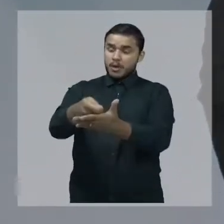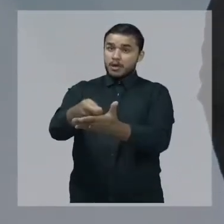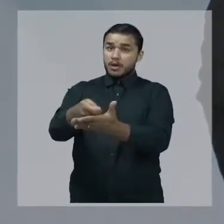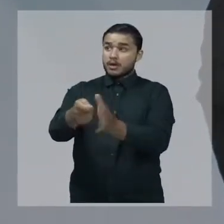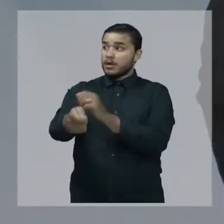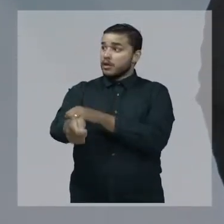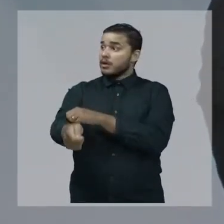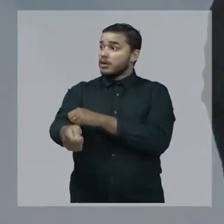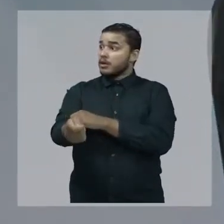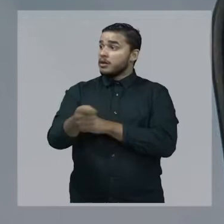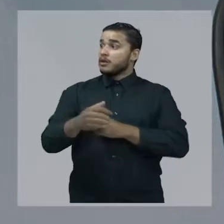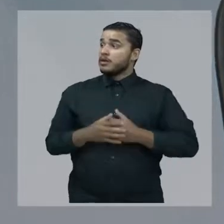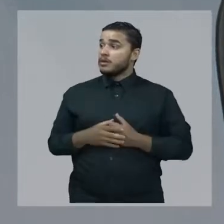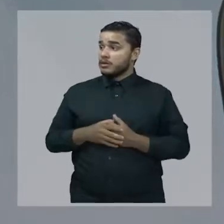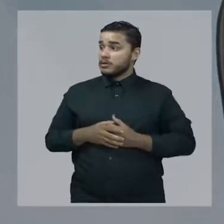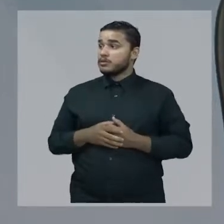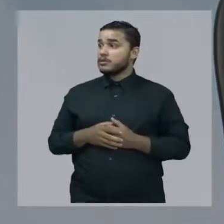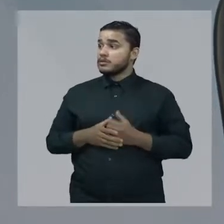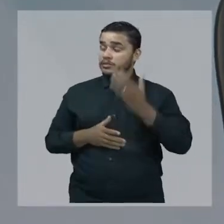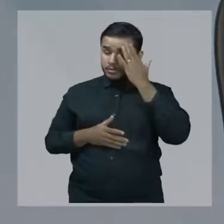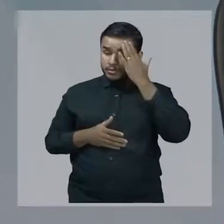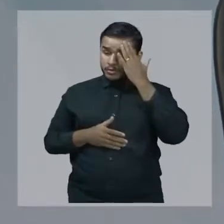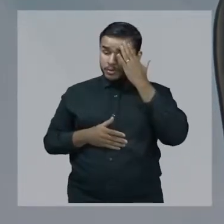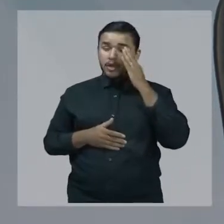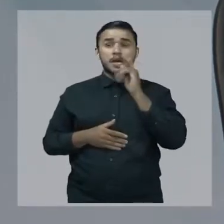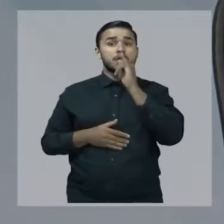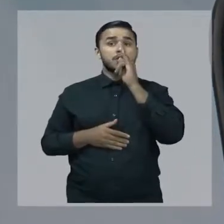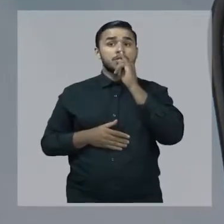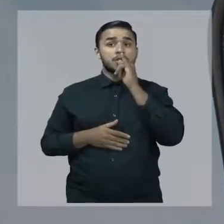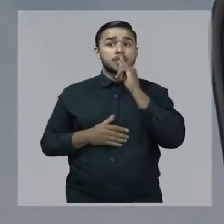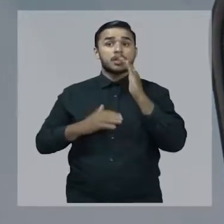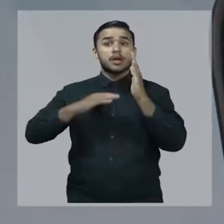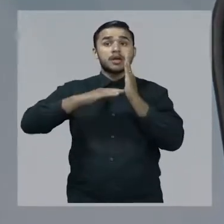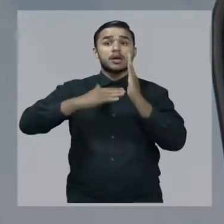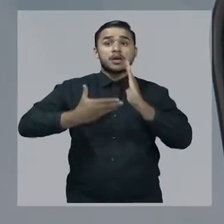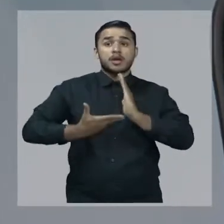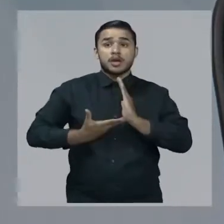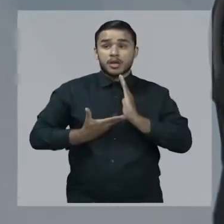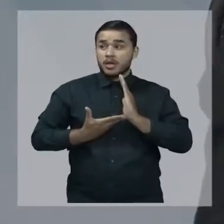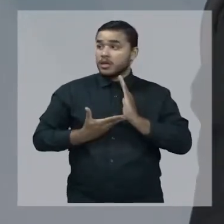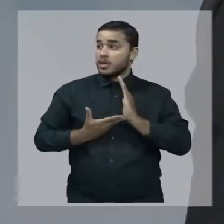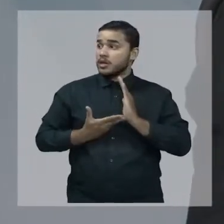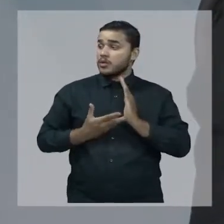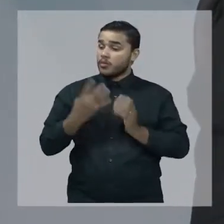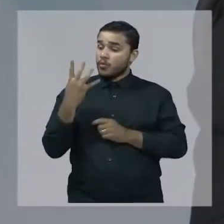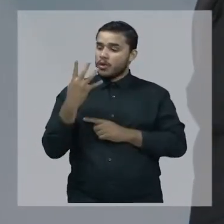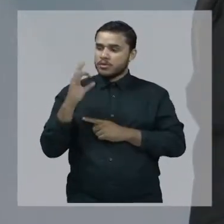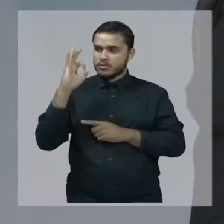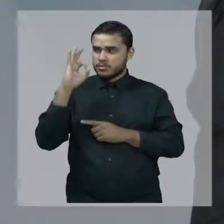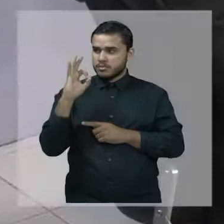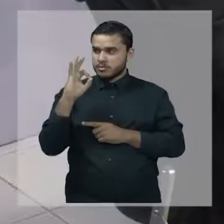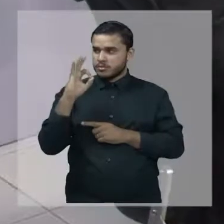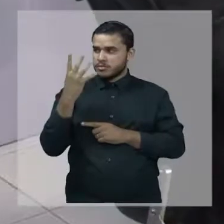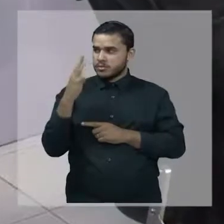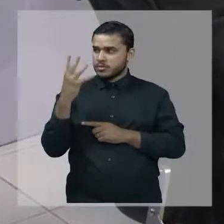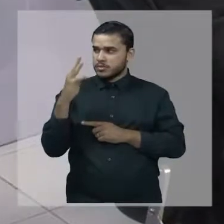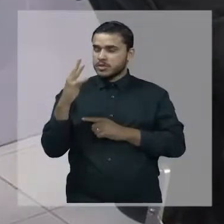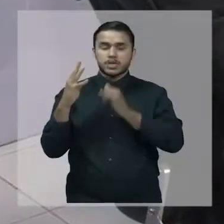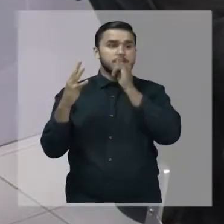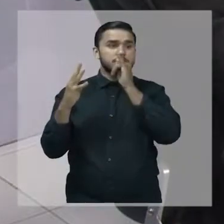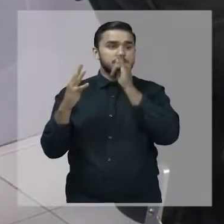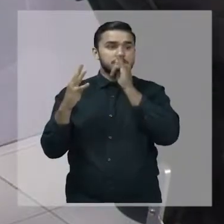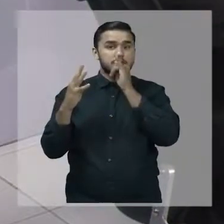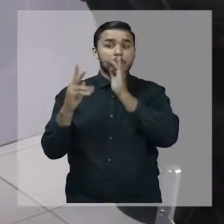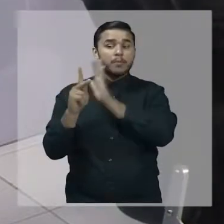paga, o Congresso Nacional só delibera sobre 4. 96% é carimbado. Para quem?